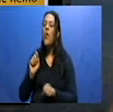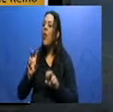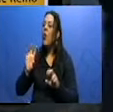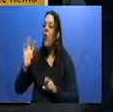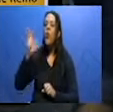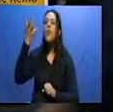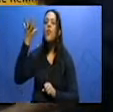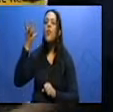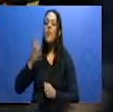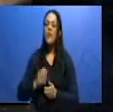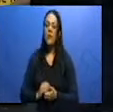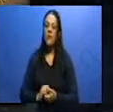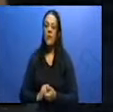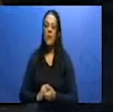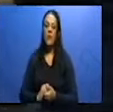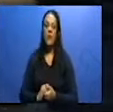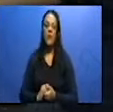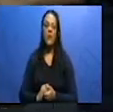vamos.